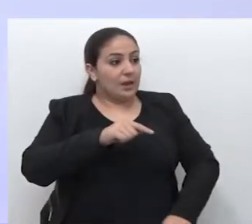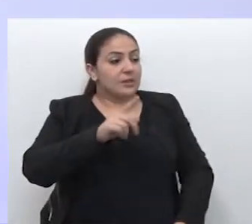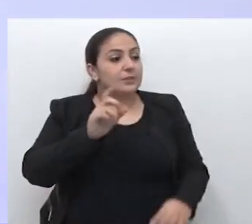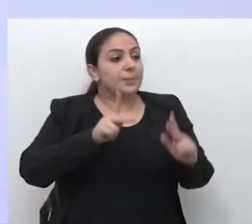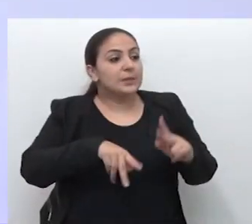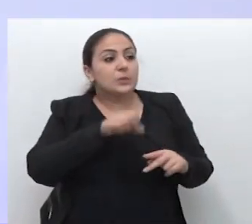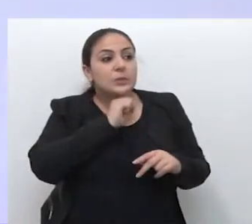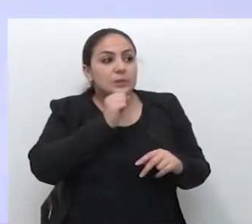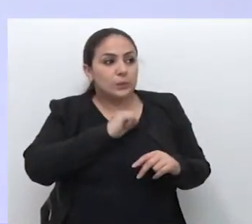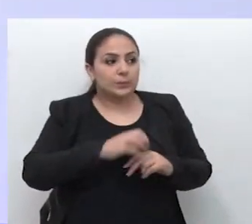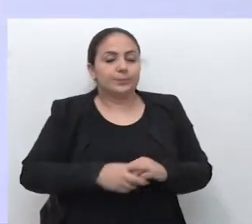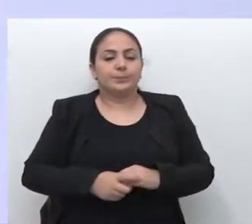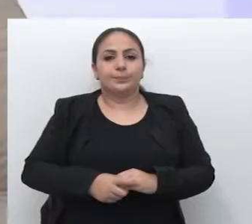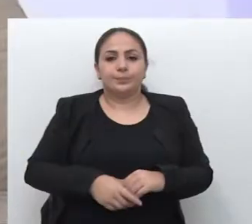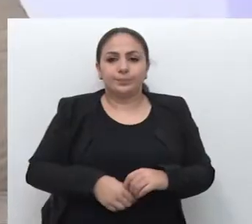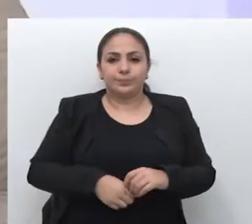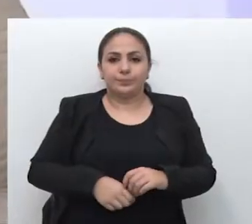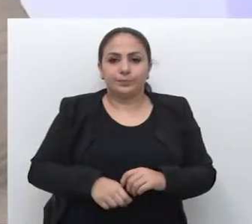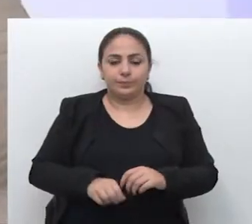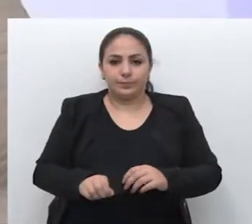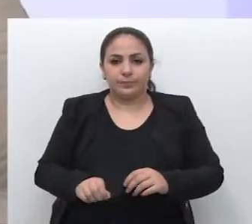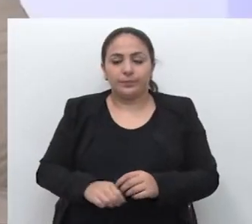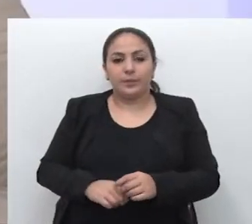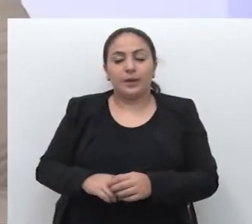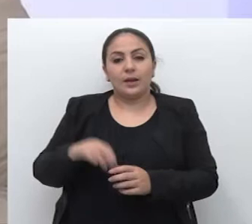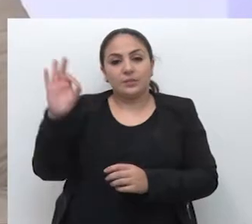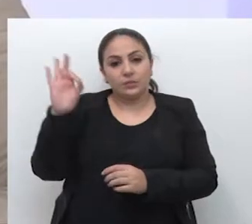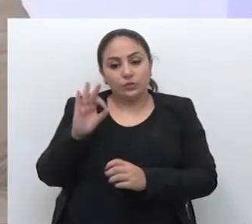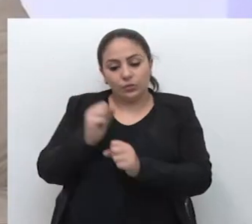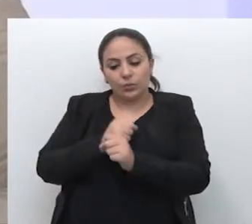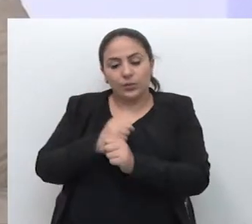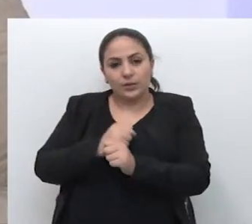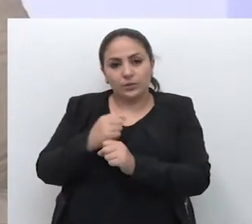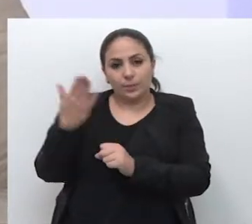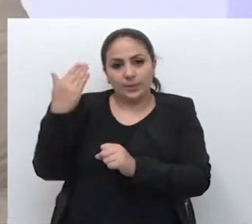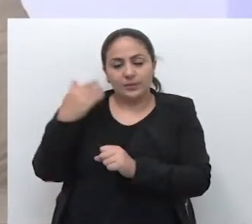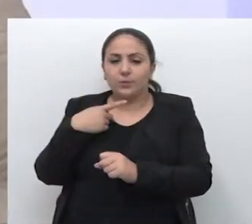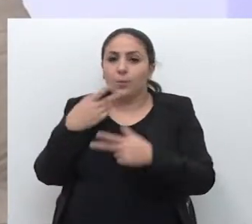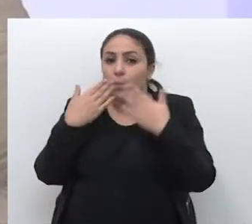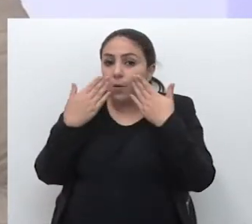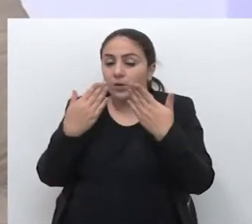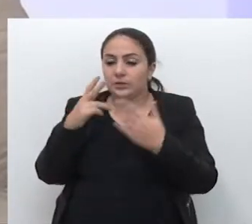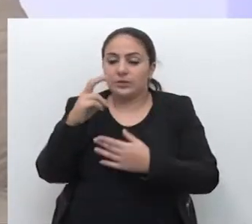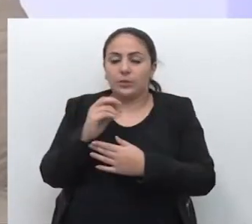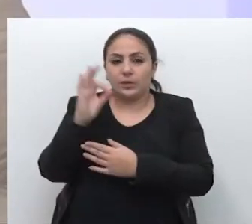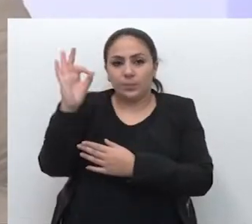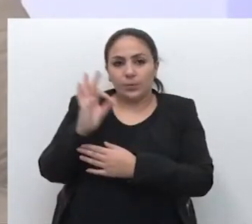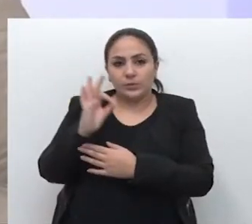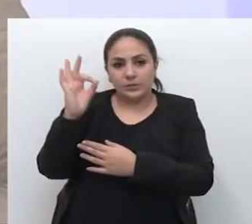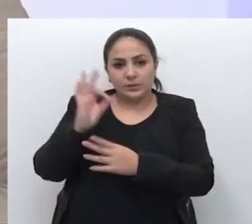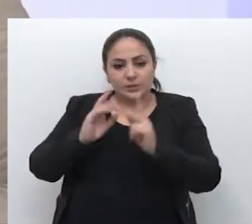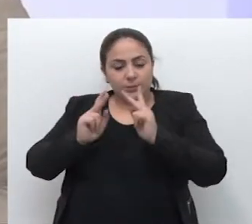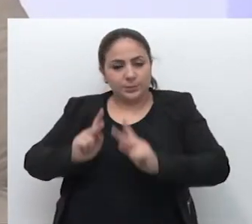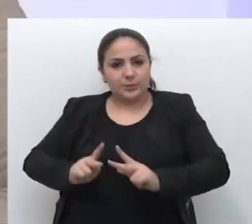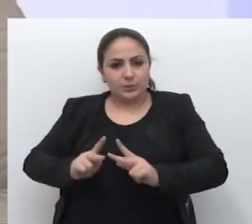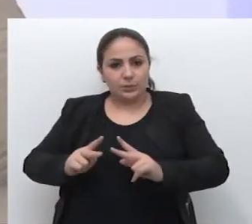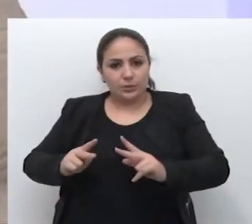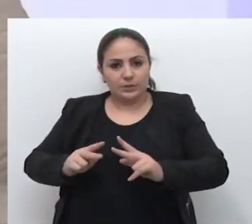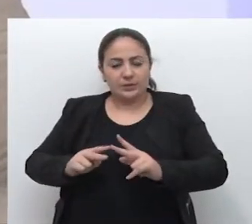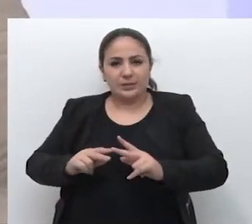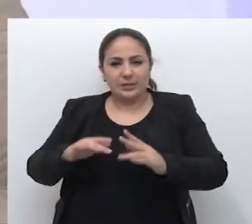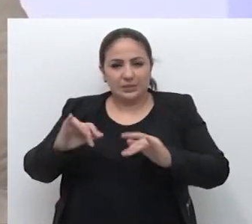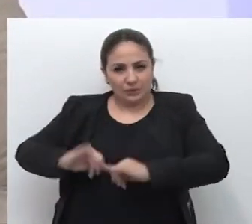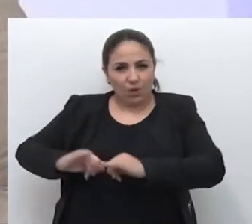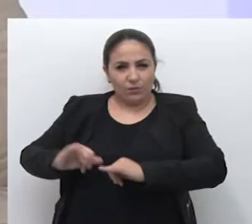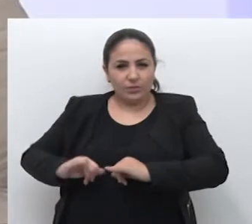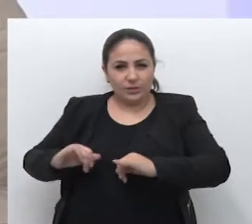é com o público idoso. Isso, as estatísticas, então, do ano passado comprovaram que 50% das vítimas do trânsito